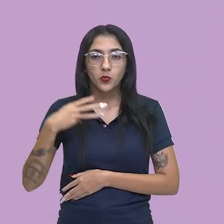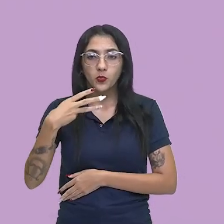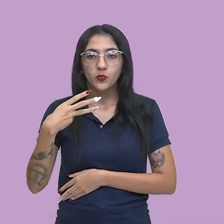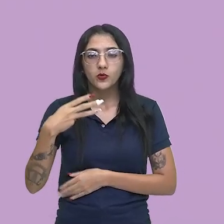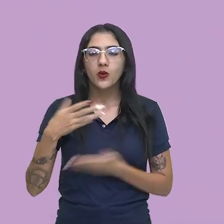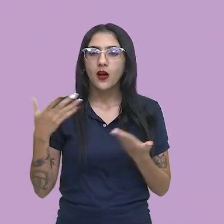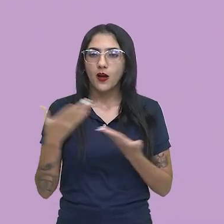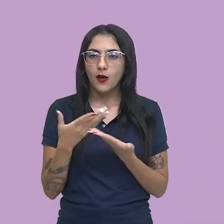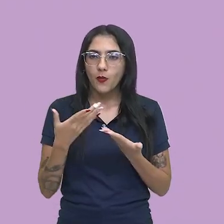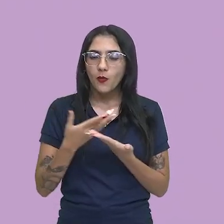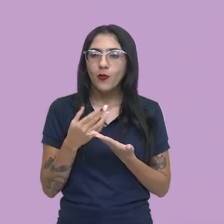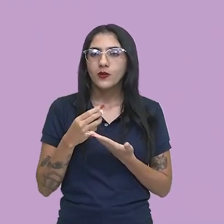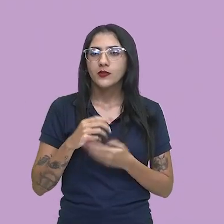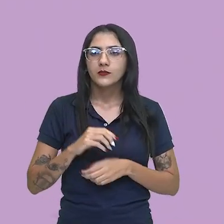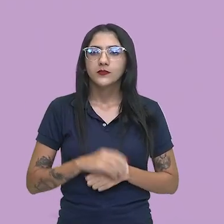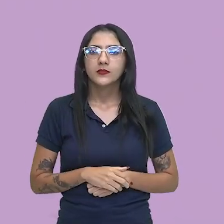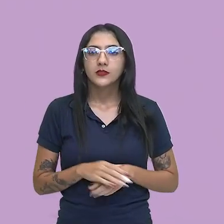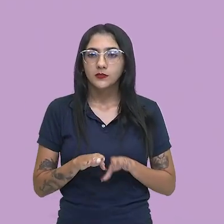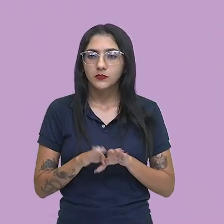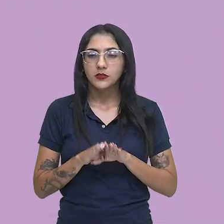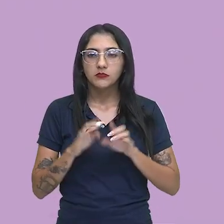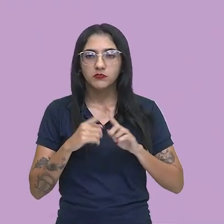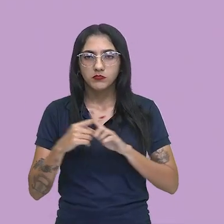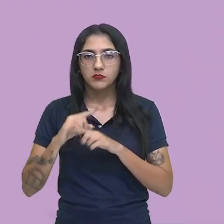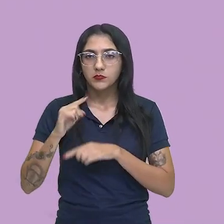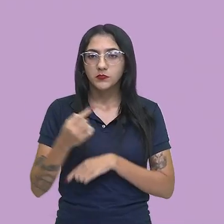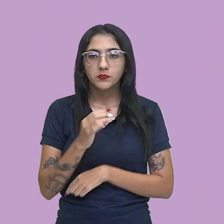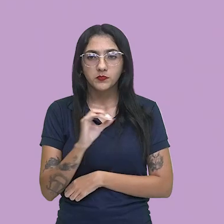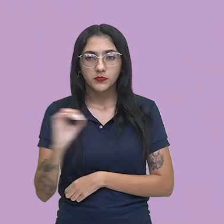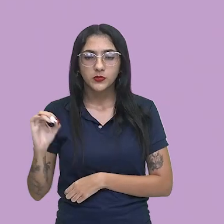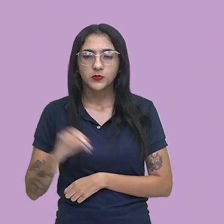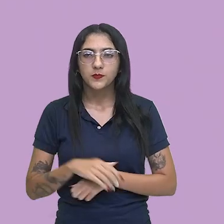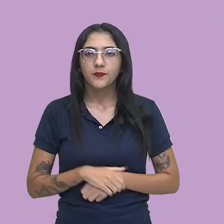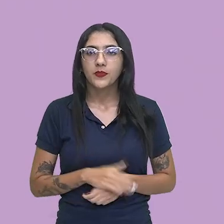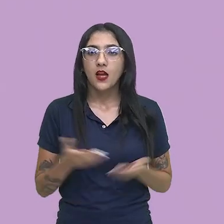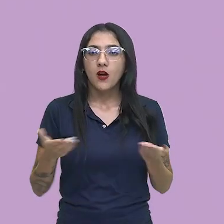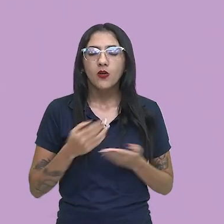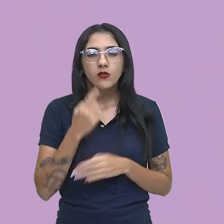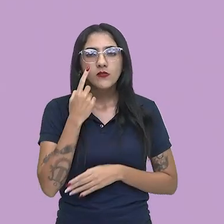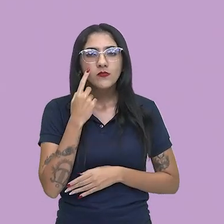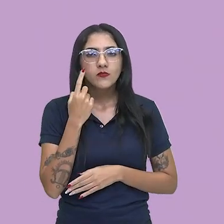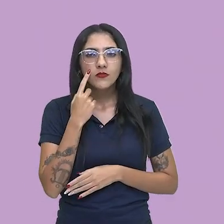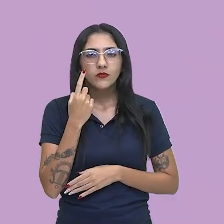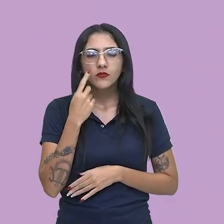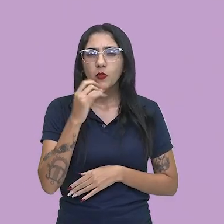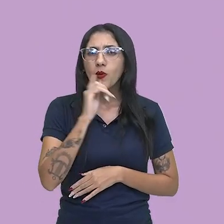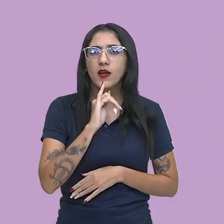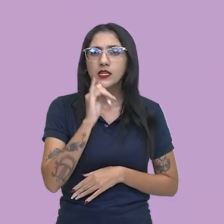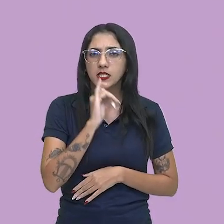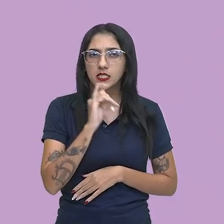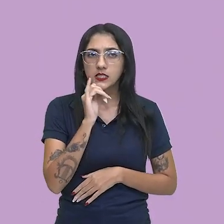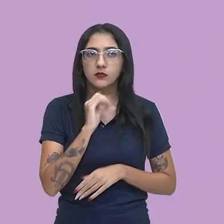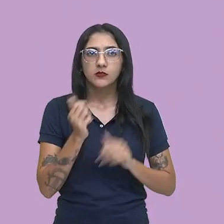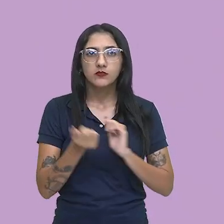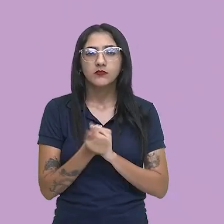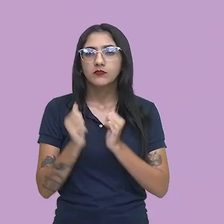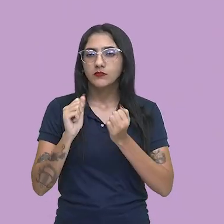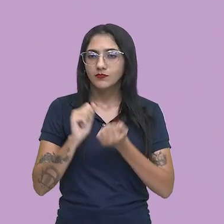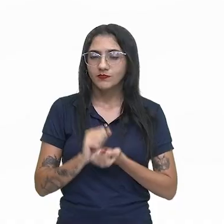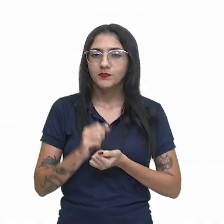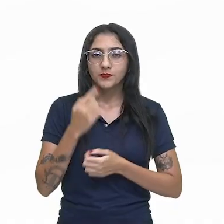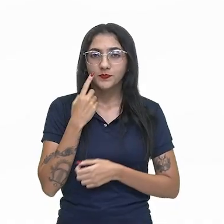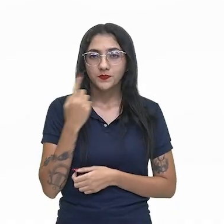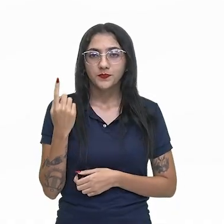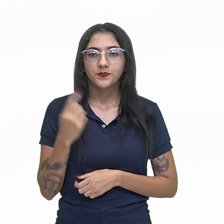por 1000. Beleza? Vamos ver o nosso exemplo agora, que calcula aí a conversão, né, agora do metro